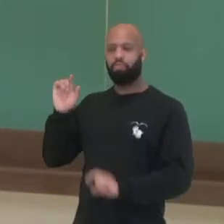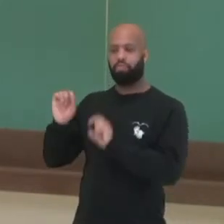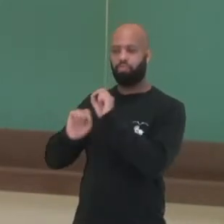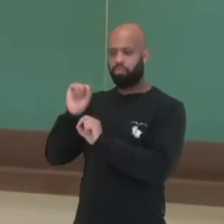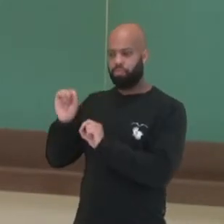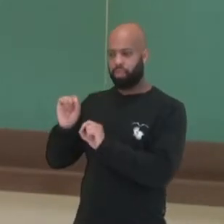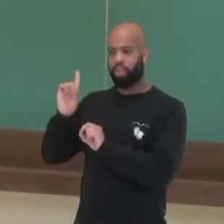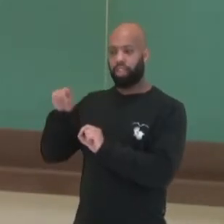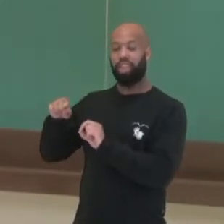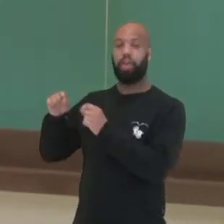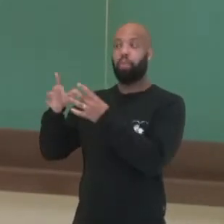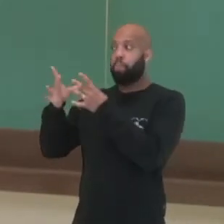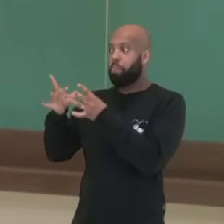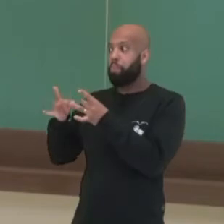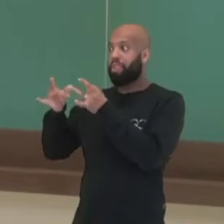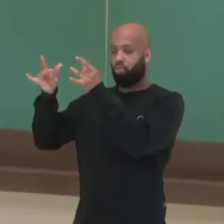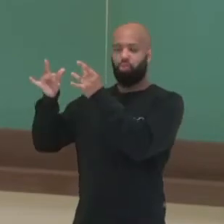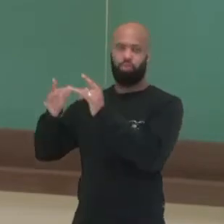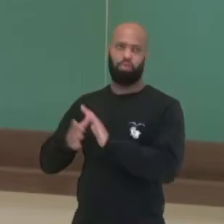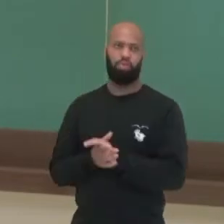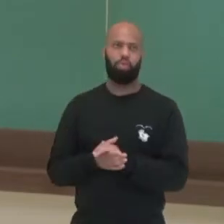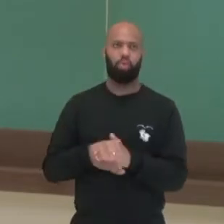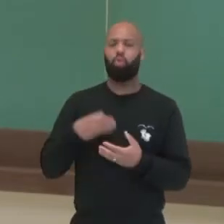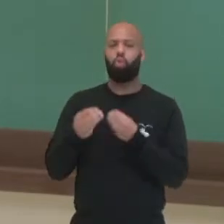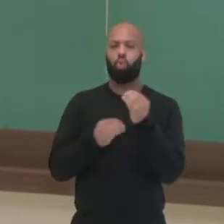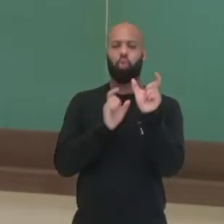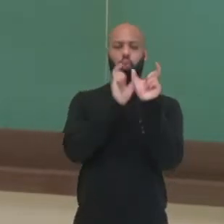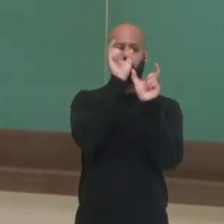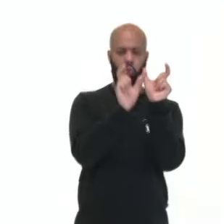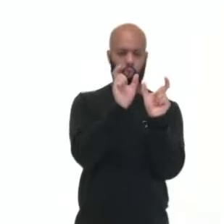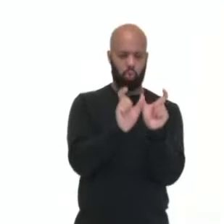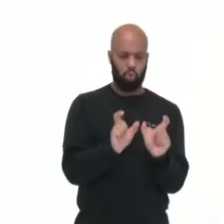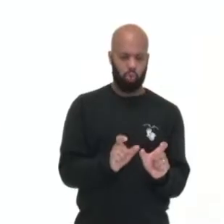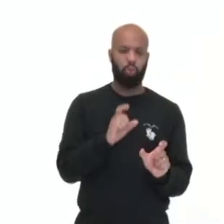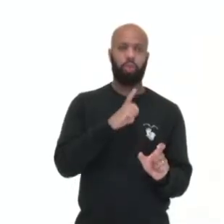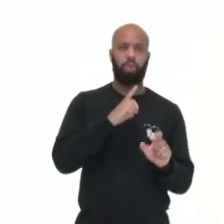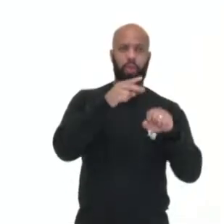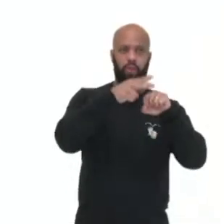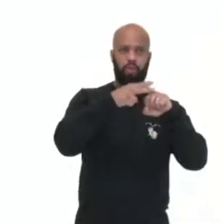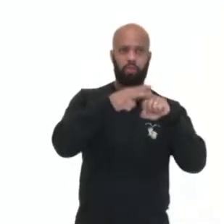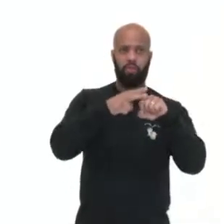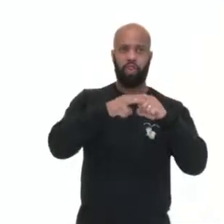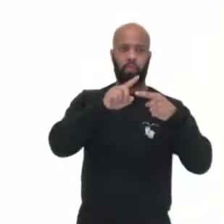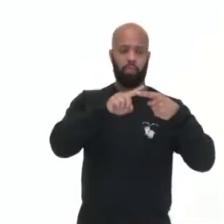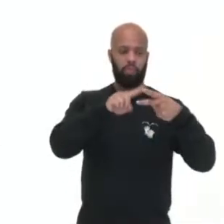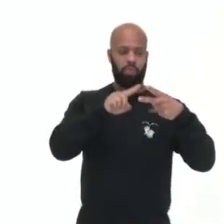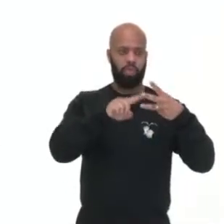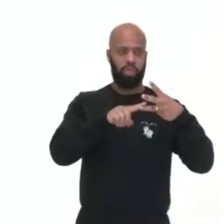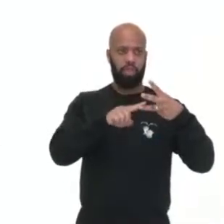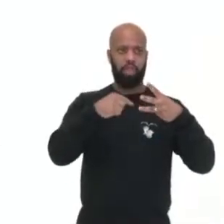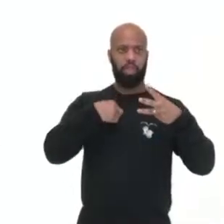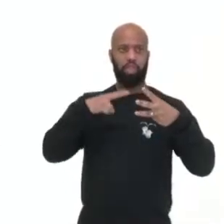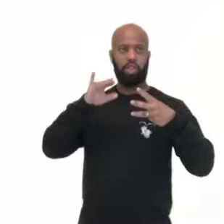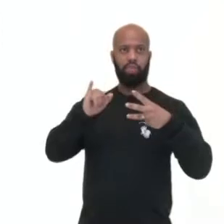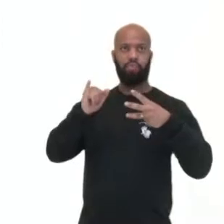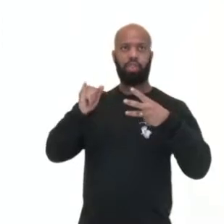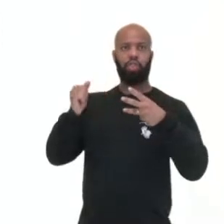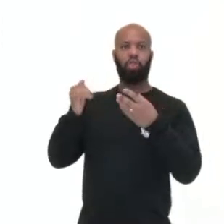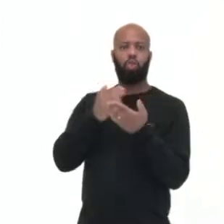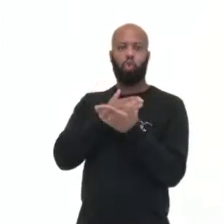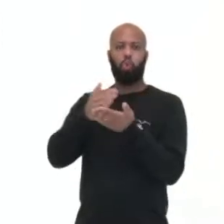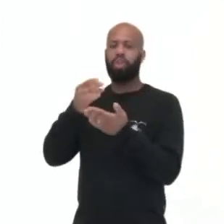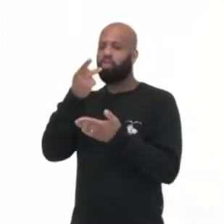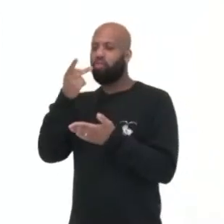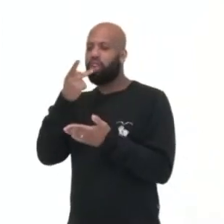indefinido. Como que a gente conjuga os verbos no pretérito indefinido? Temos lá o verbo começar, crescer e seguir. Eu vou começar de trás para